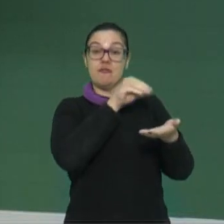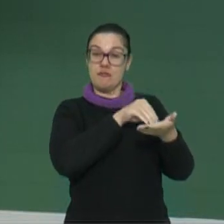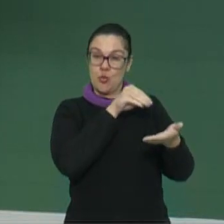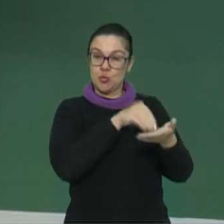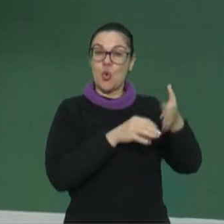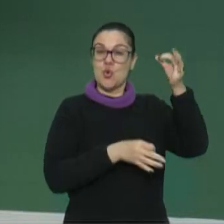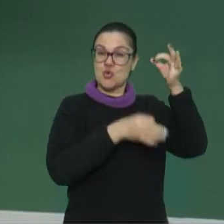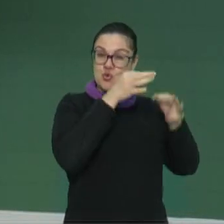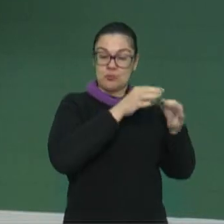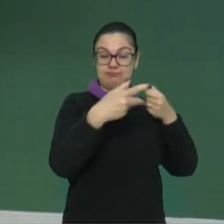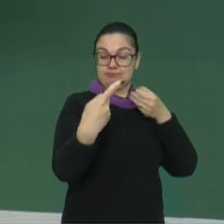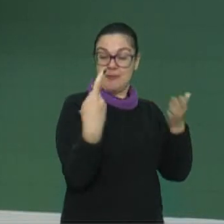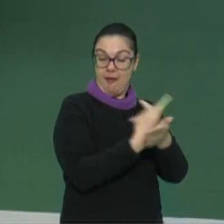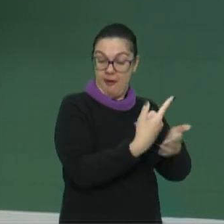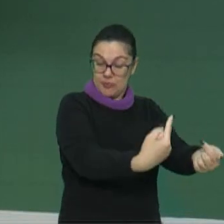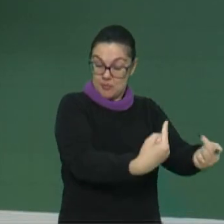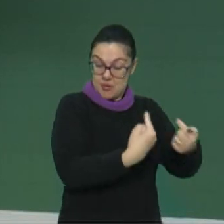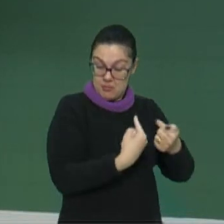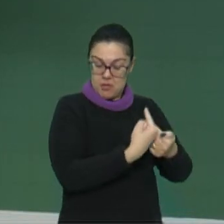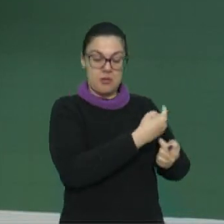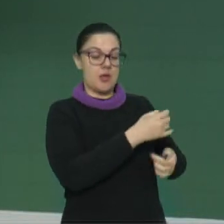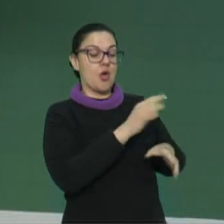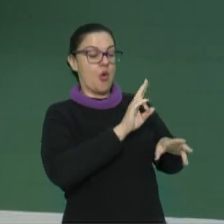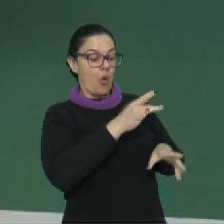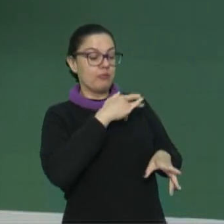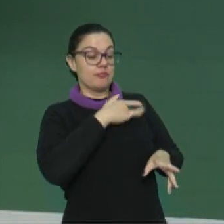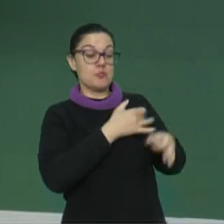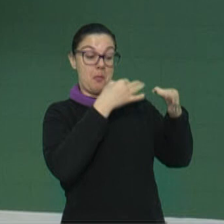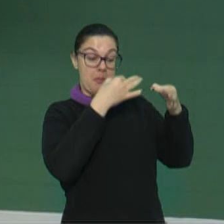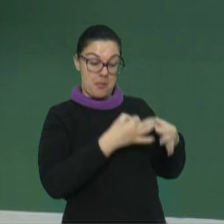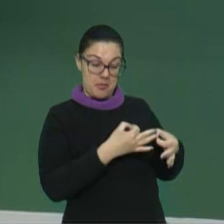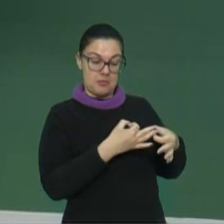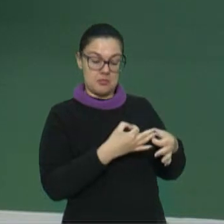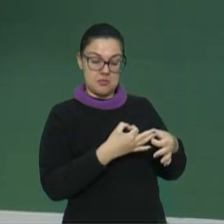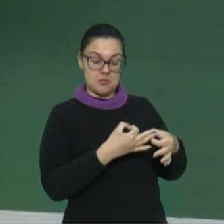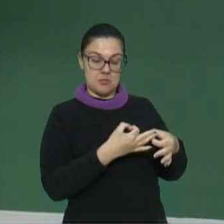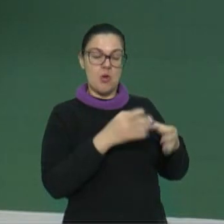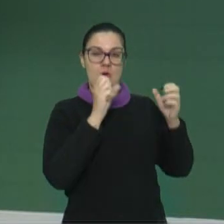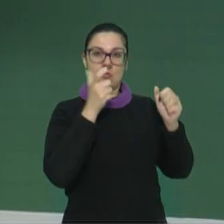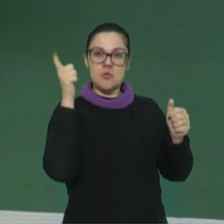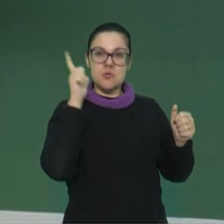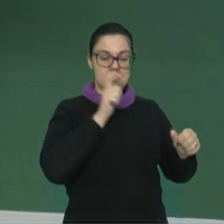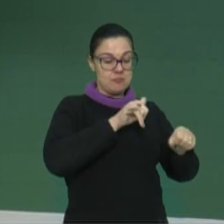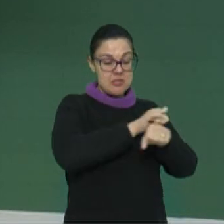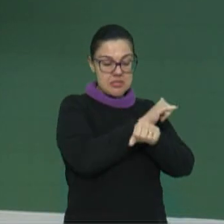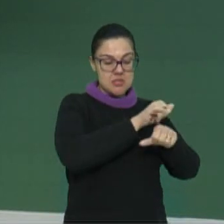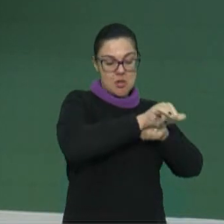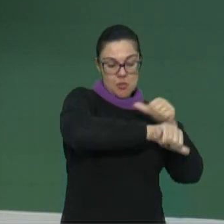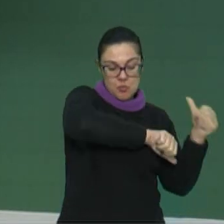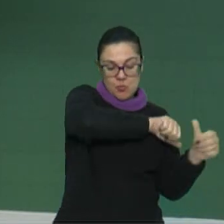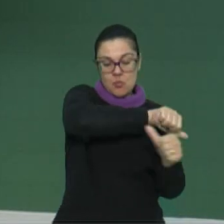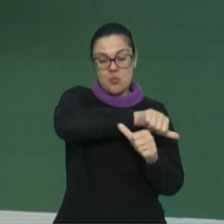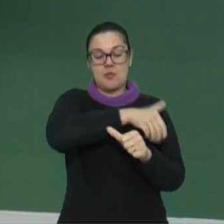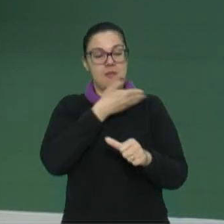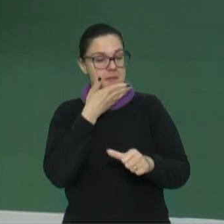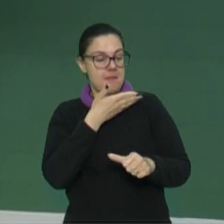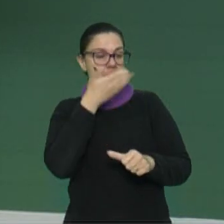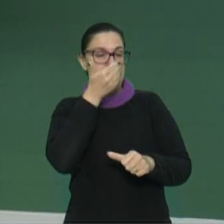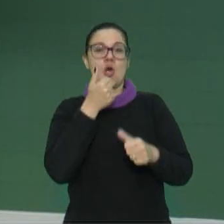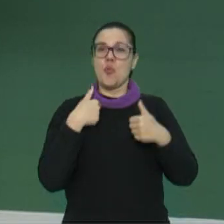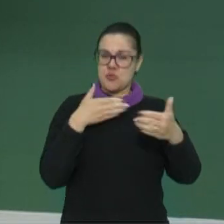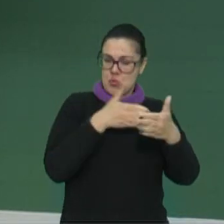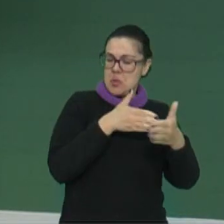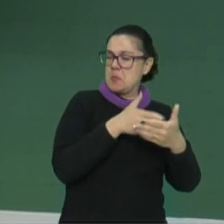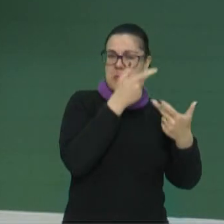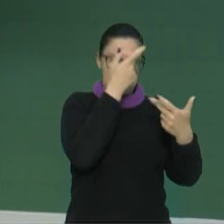verdade, eu estou sendo injustiçada, como é que eu faço para sair dessa situação se eu estou sendo injustiçada? Qual é o meu direito nessa situação? Eu tenho que dar